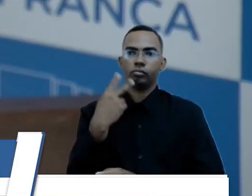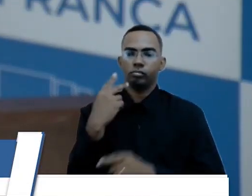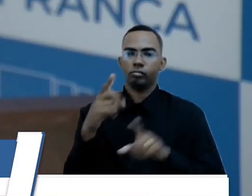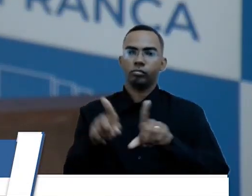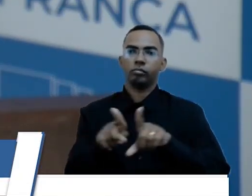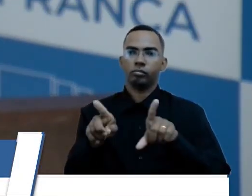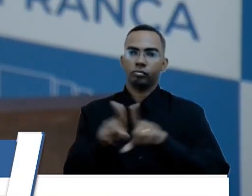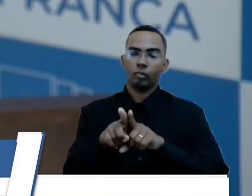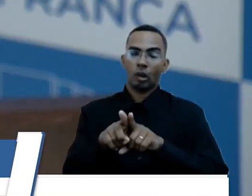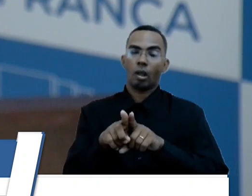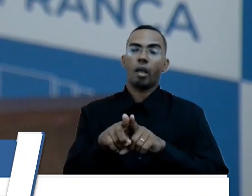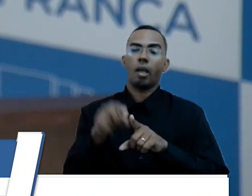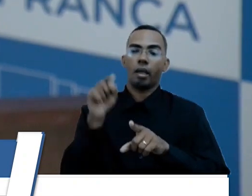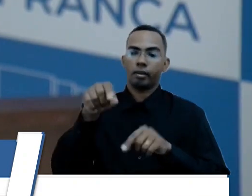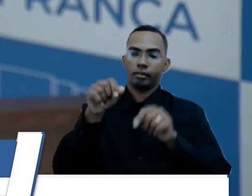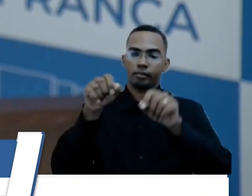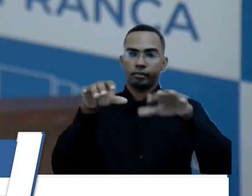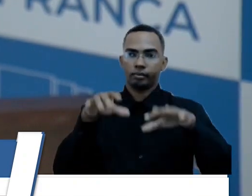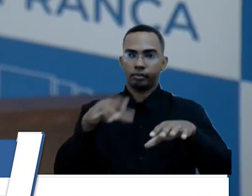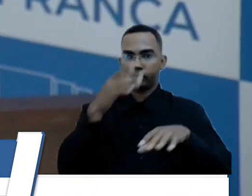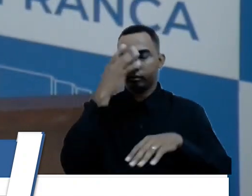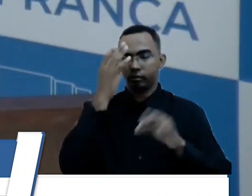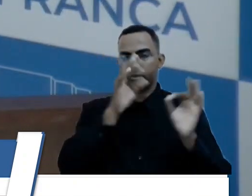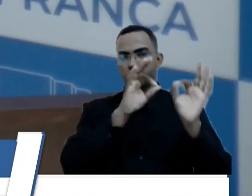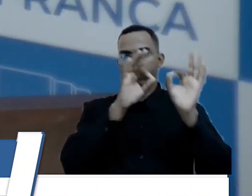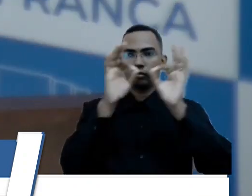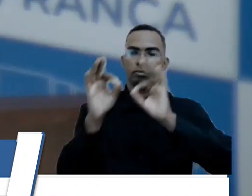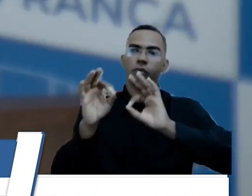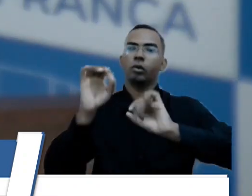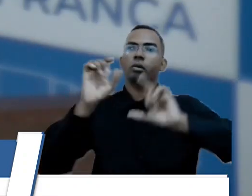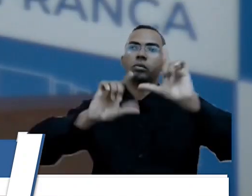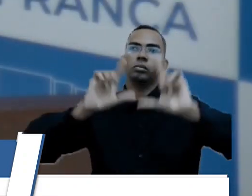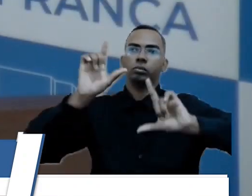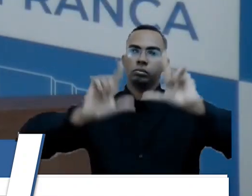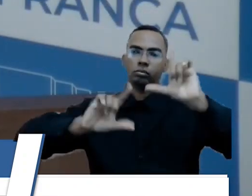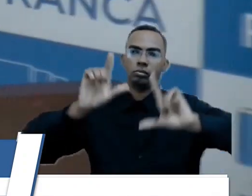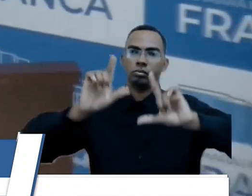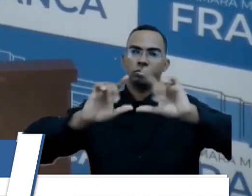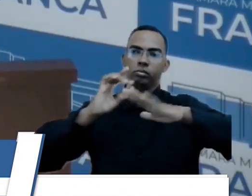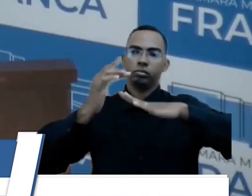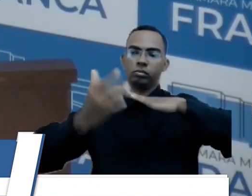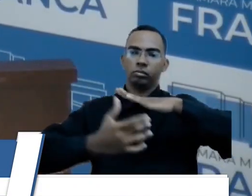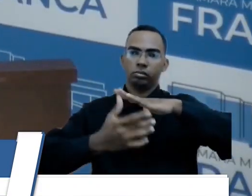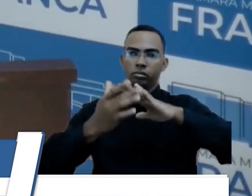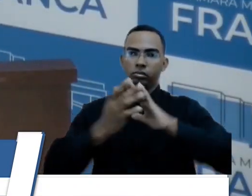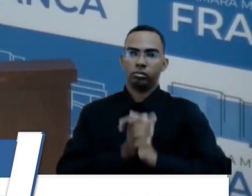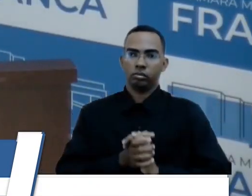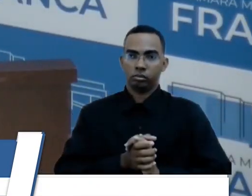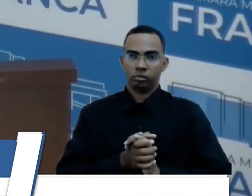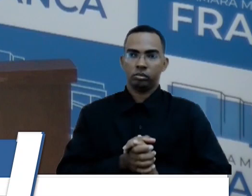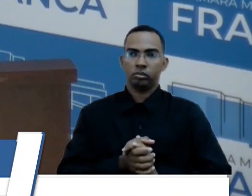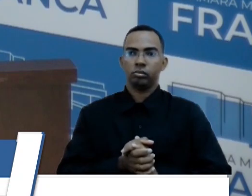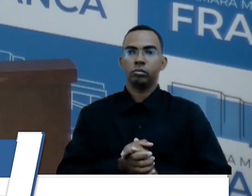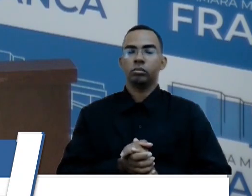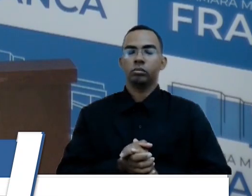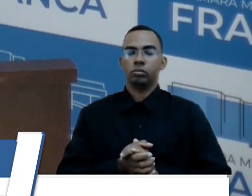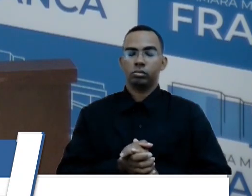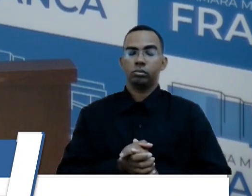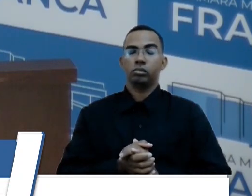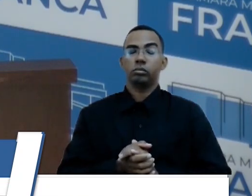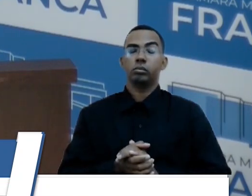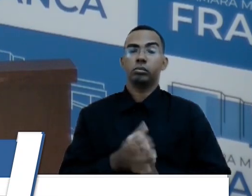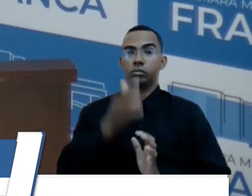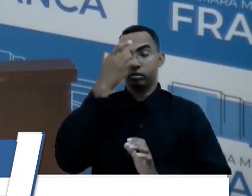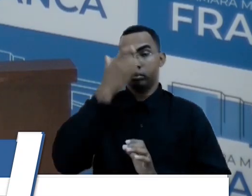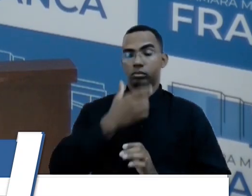aqui no plenário e aqueles que nos assistem pelas redes sociais. Eu trago aqui dois